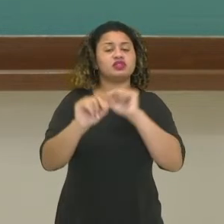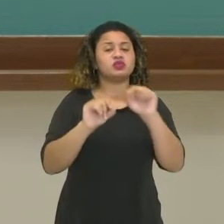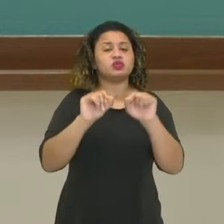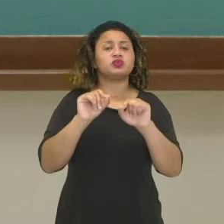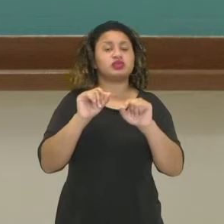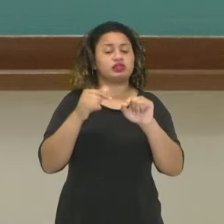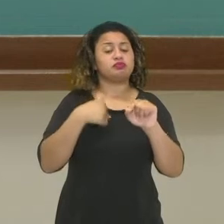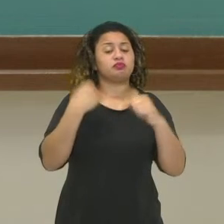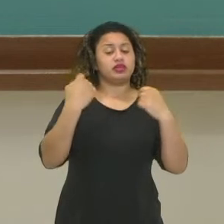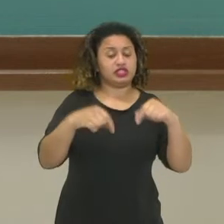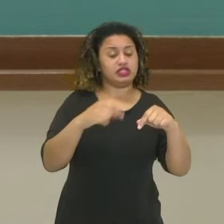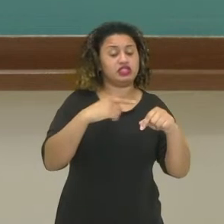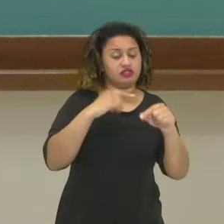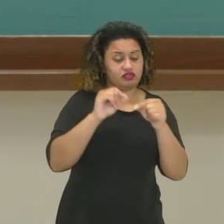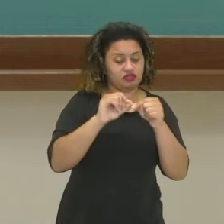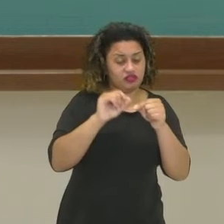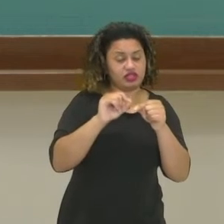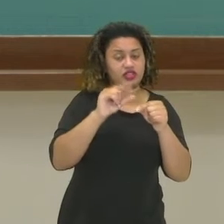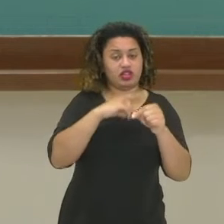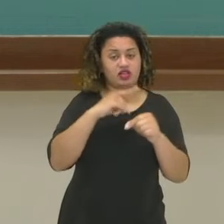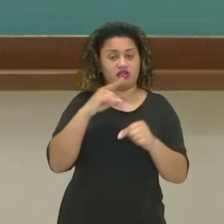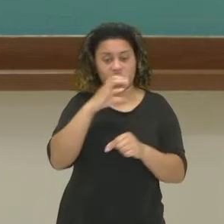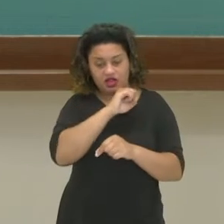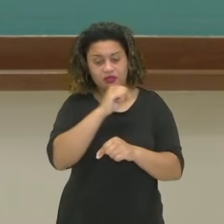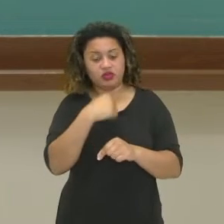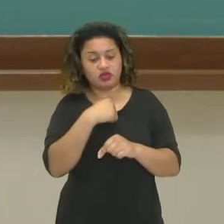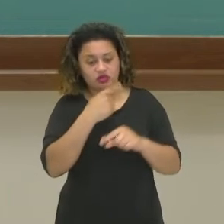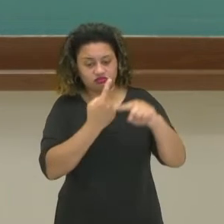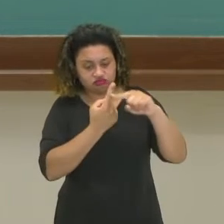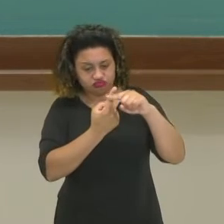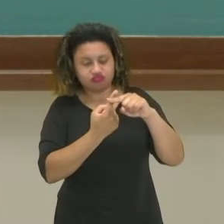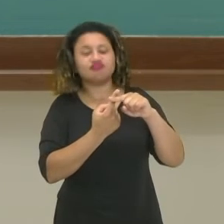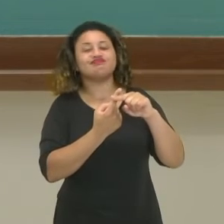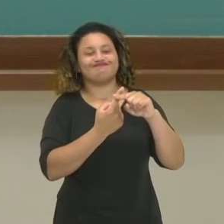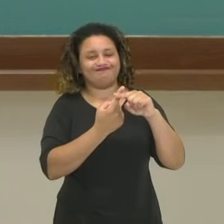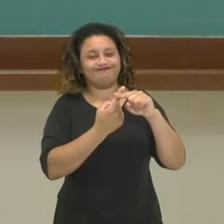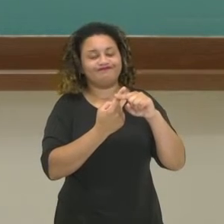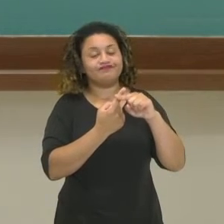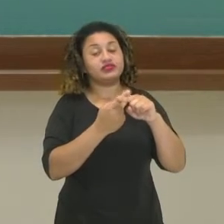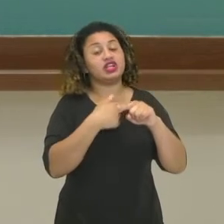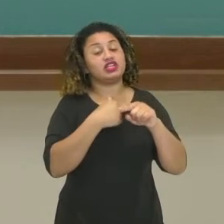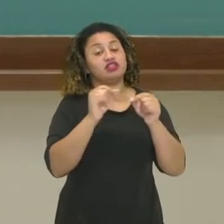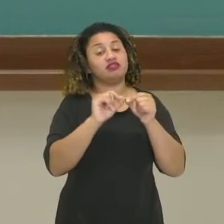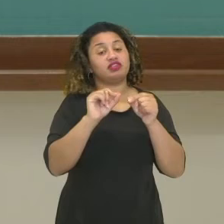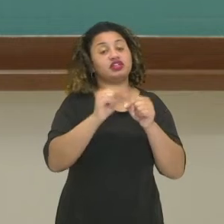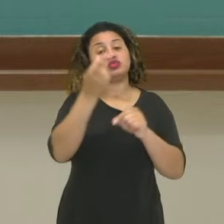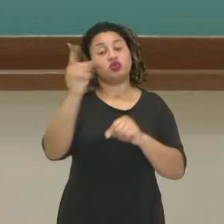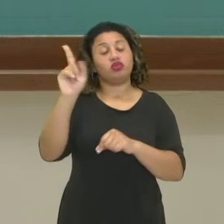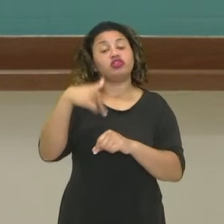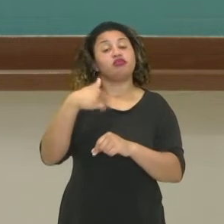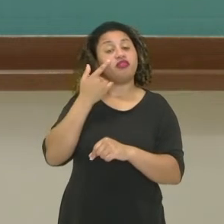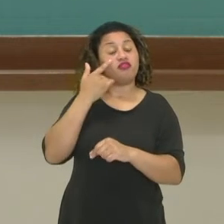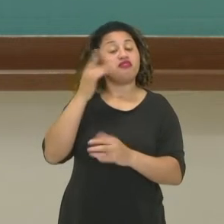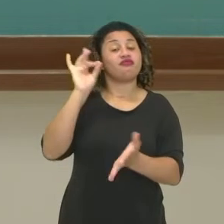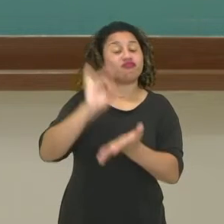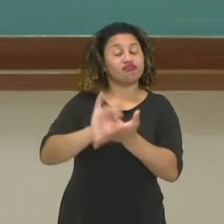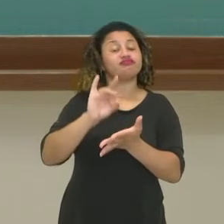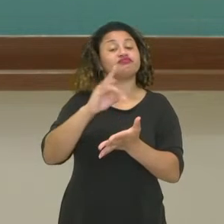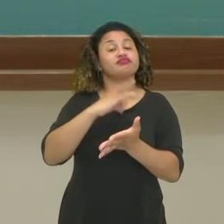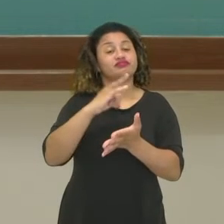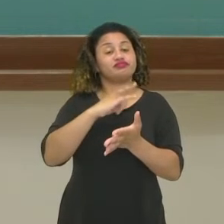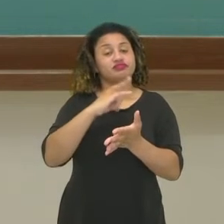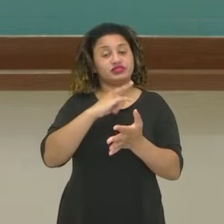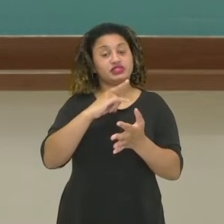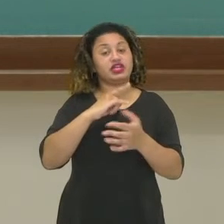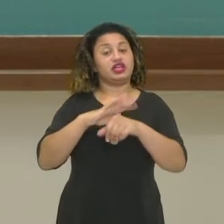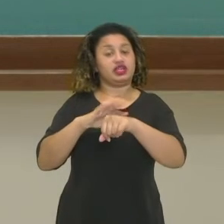Você tem um teste, os testes rápidos, deu positivo, você vai fazer outros testes para confirmar mesmo se você tem